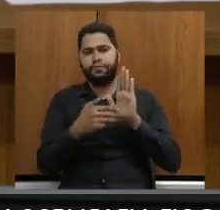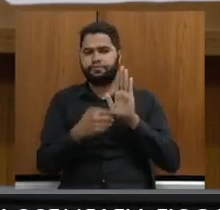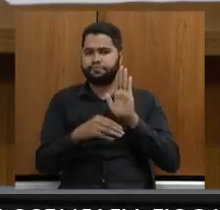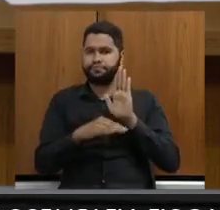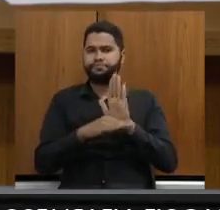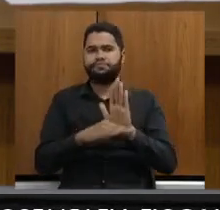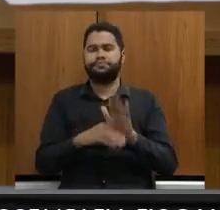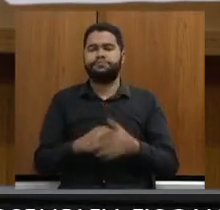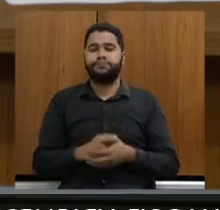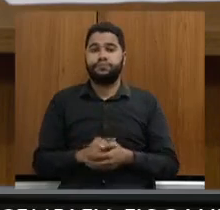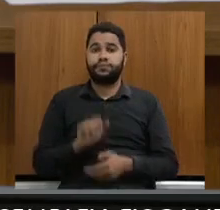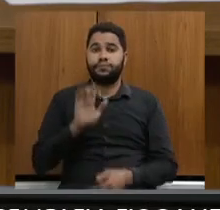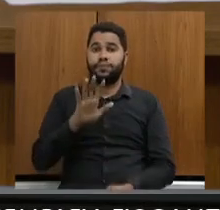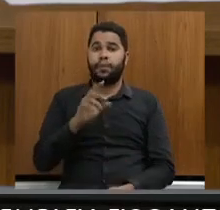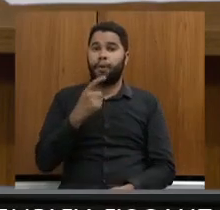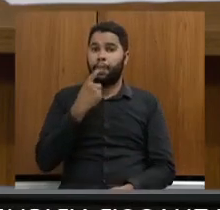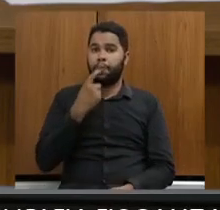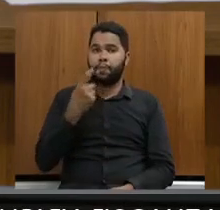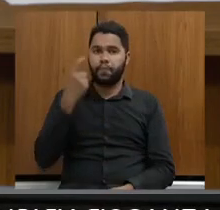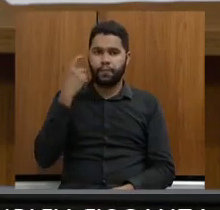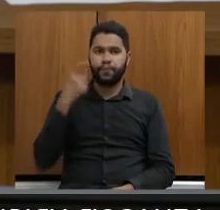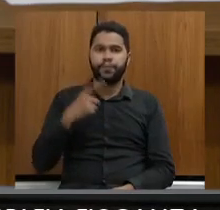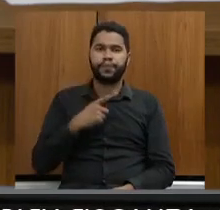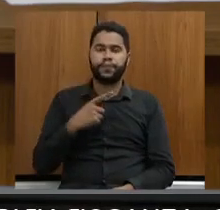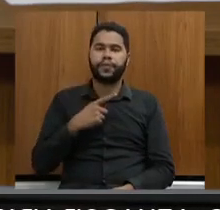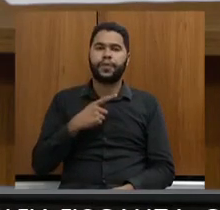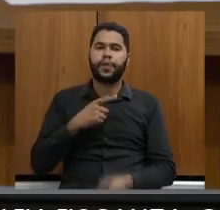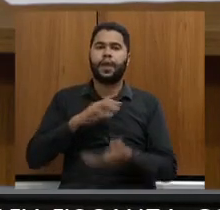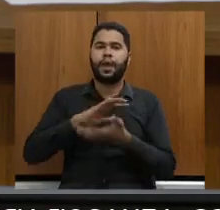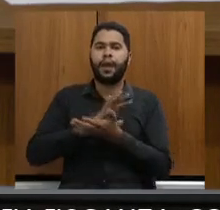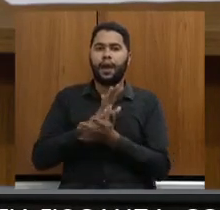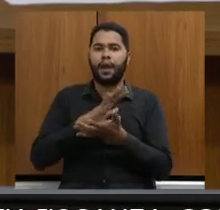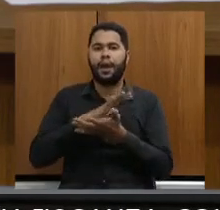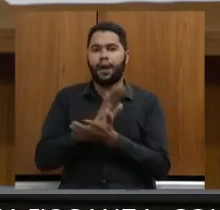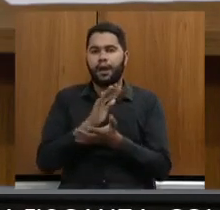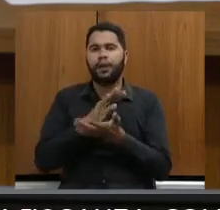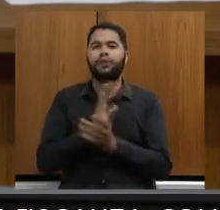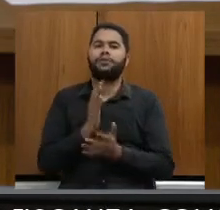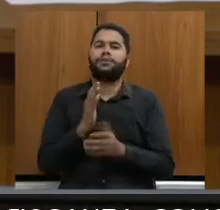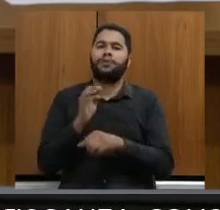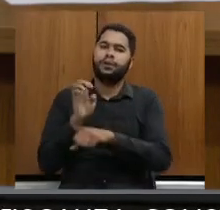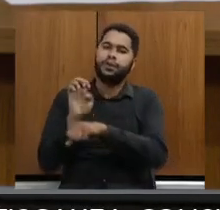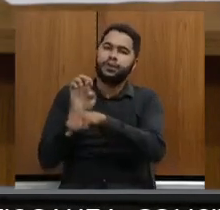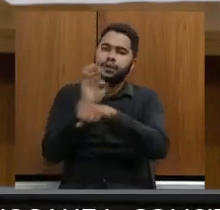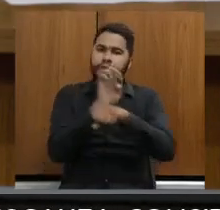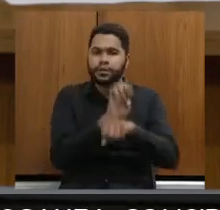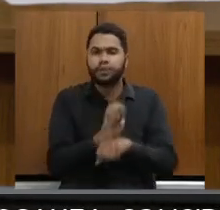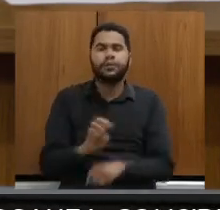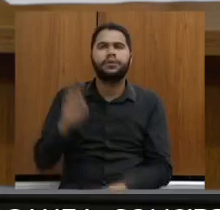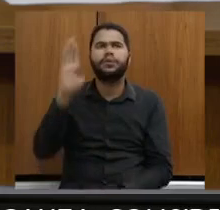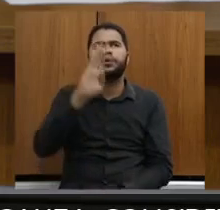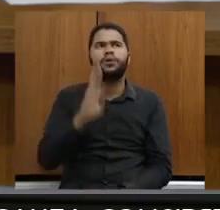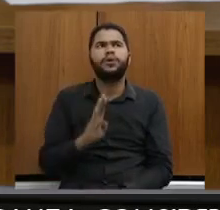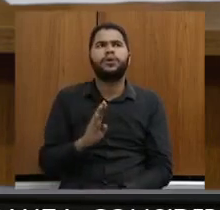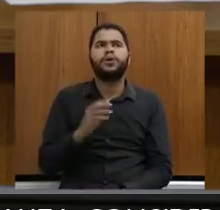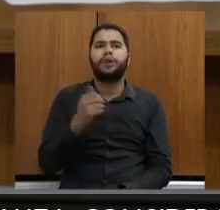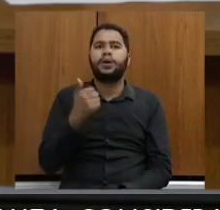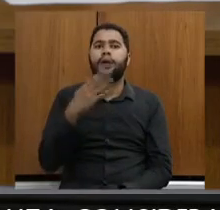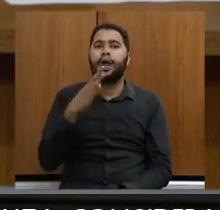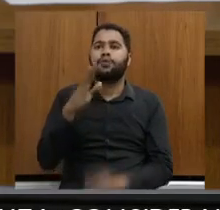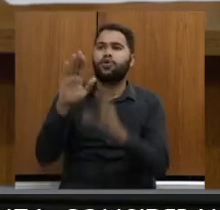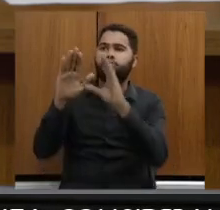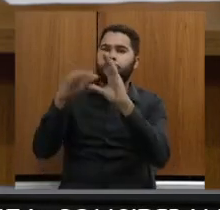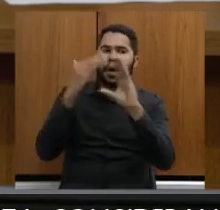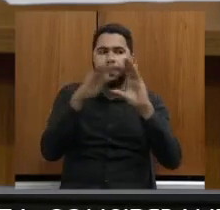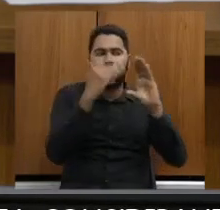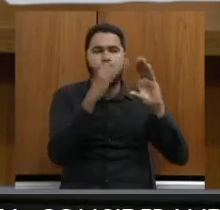ajudar mas nós recente concurso que tivemos em Araxá muitos estados do Brasil 14 mandaram queijo